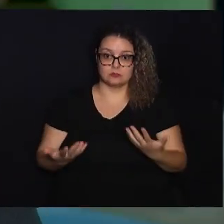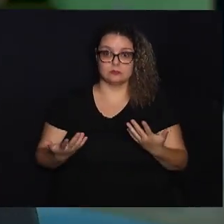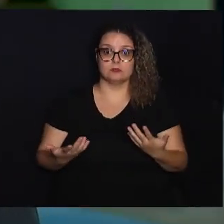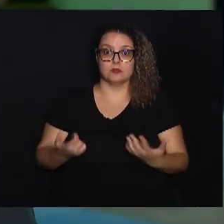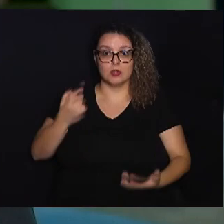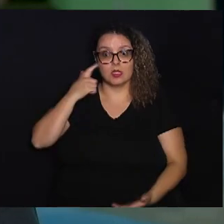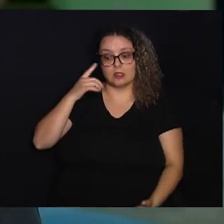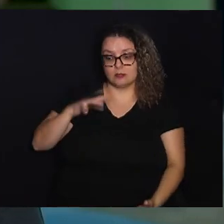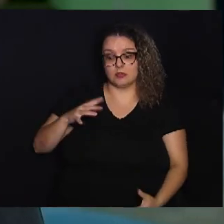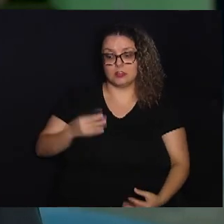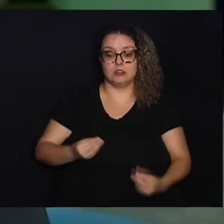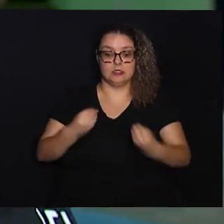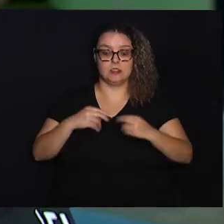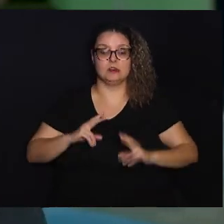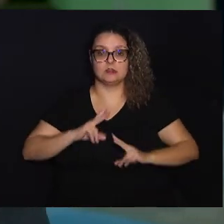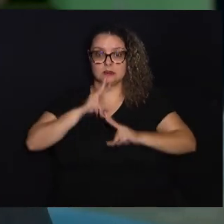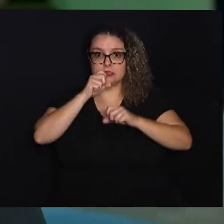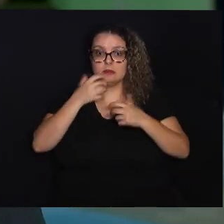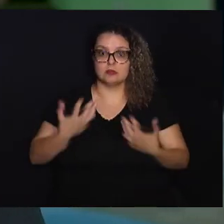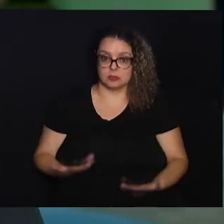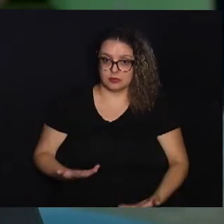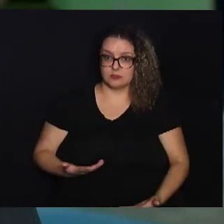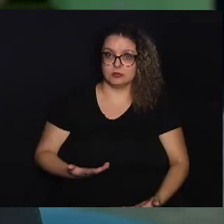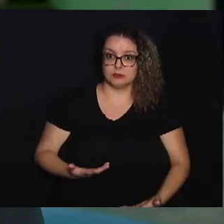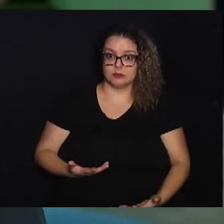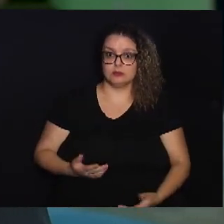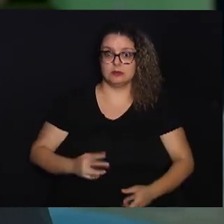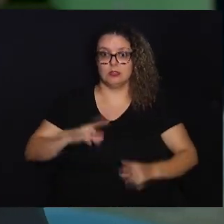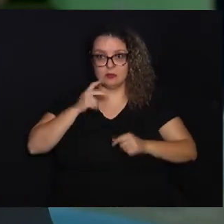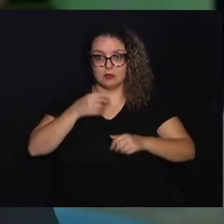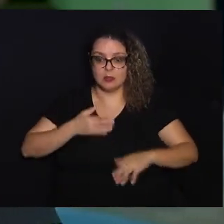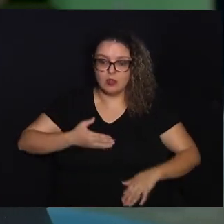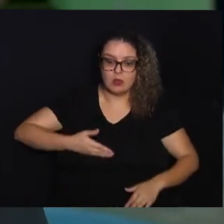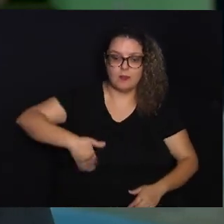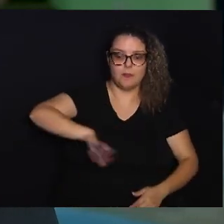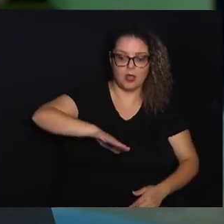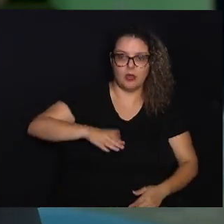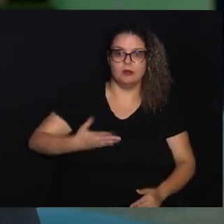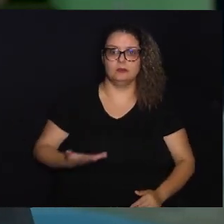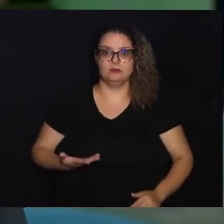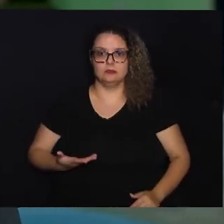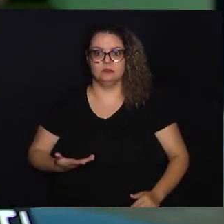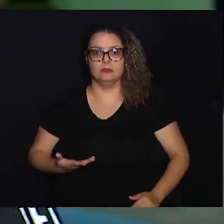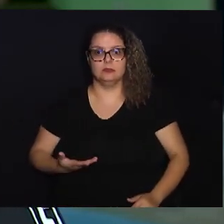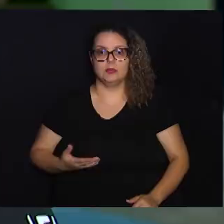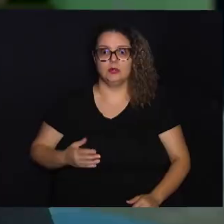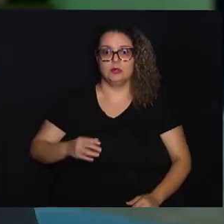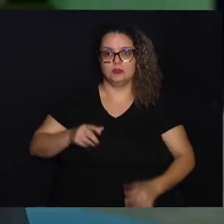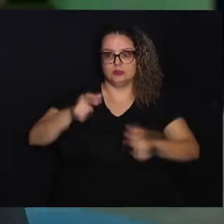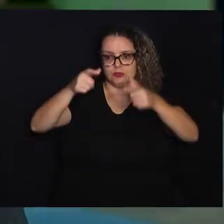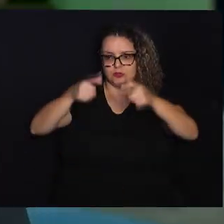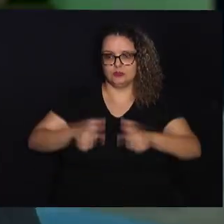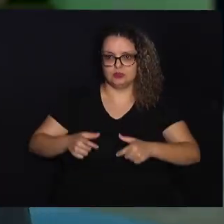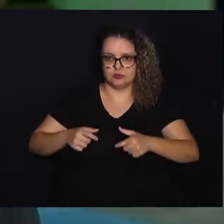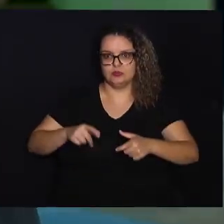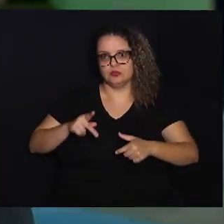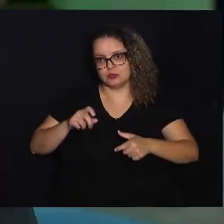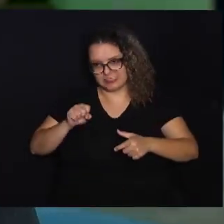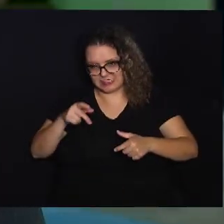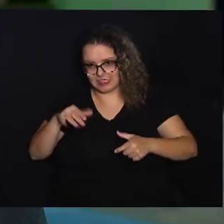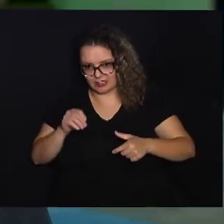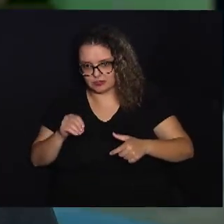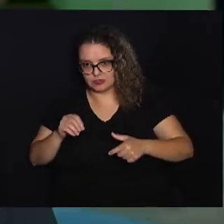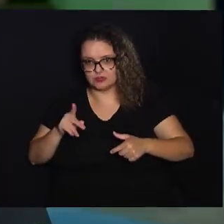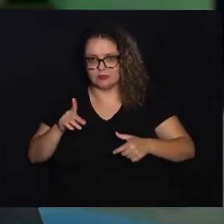vencer um embate, né? Essa ideia traz segurança. E você ter força, dar um chute com força no aparador, num saco de